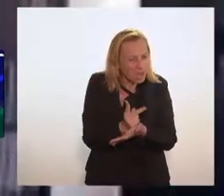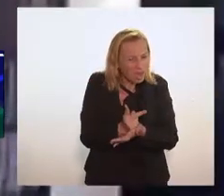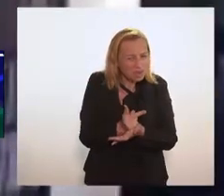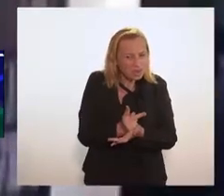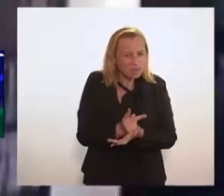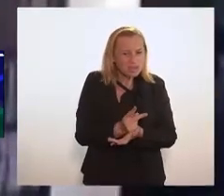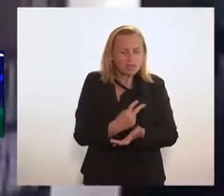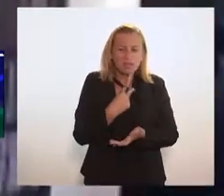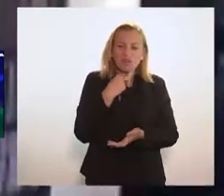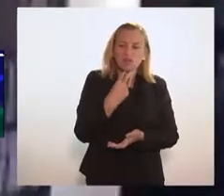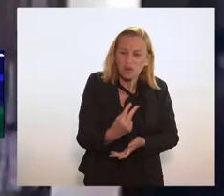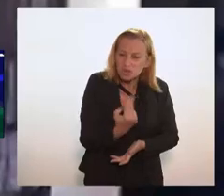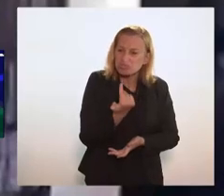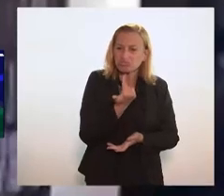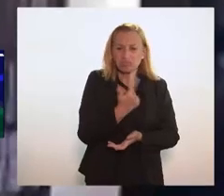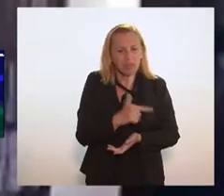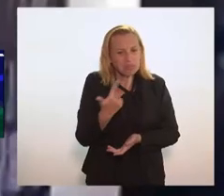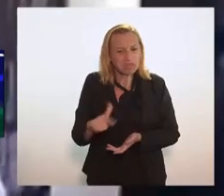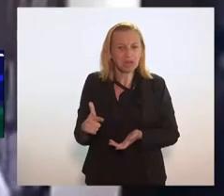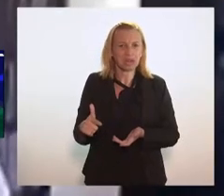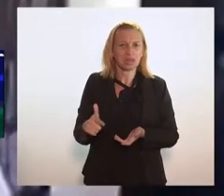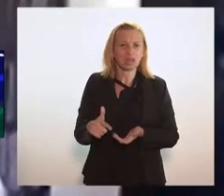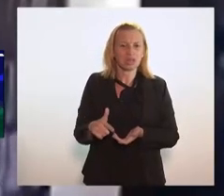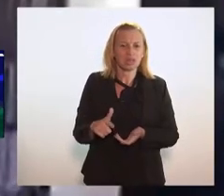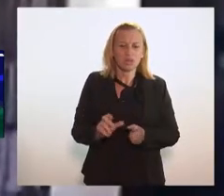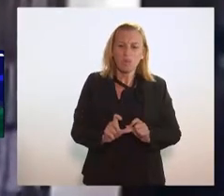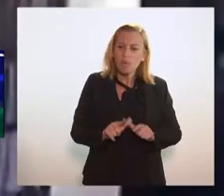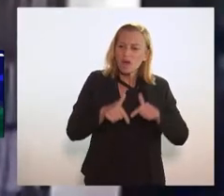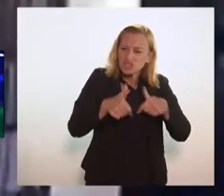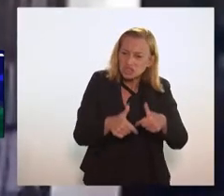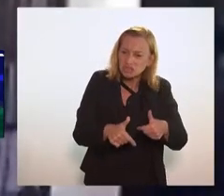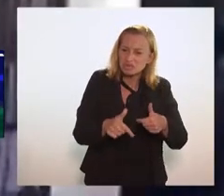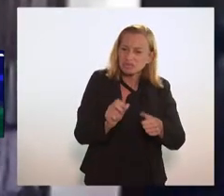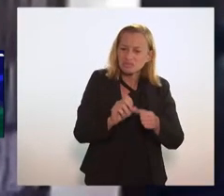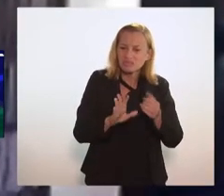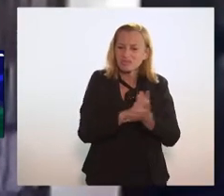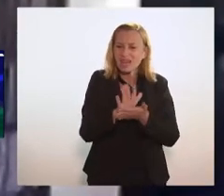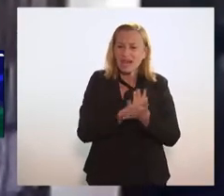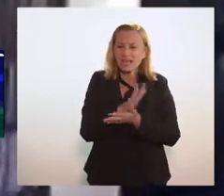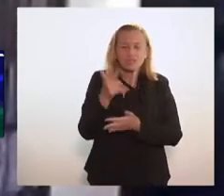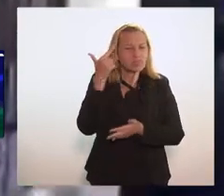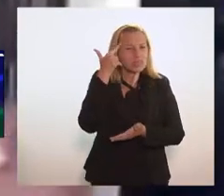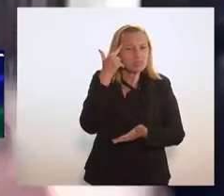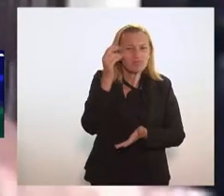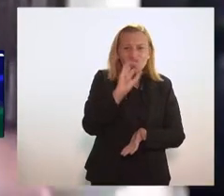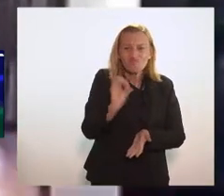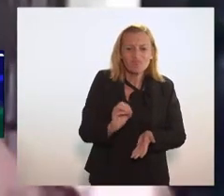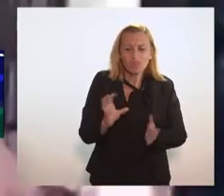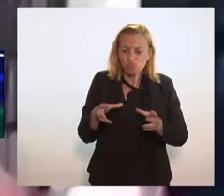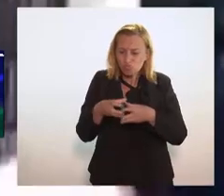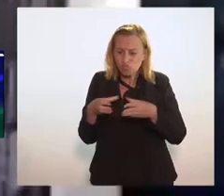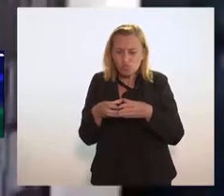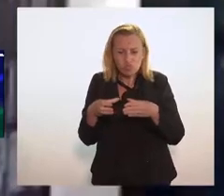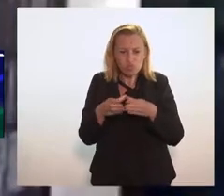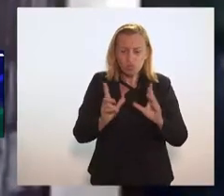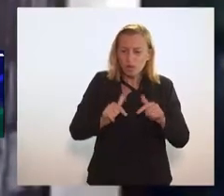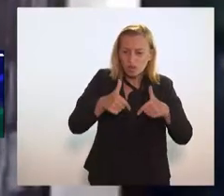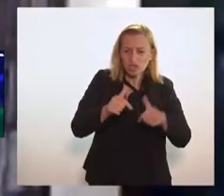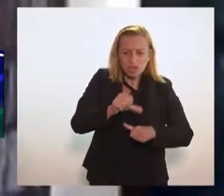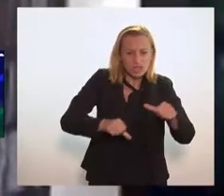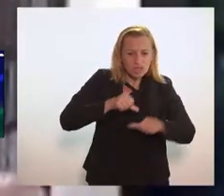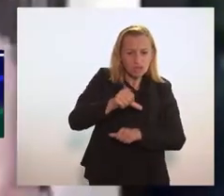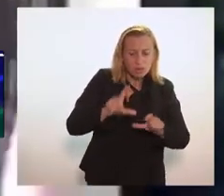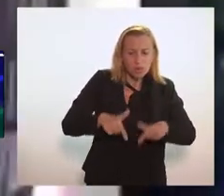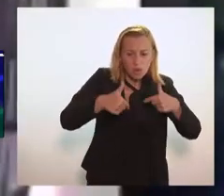a formulação, sem ter uma reflexão coletiva e que se transforma